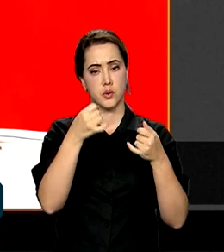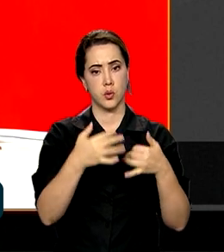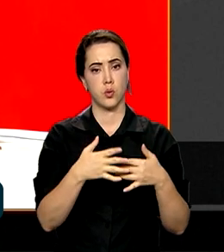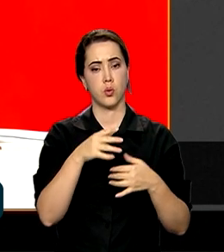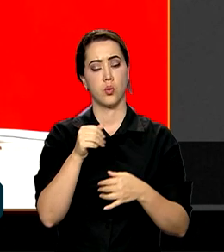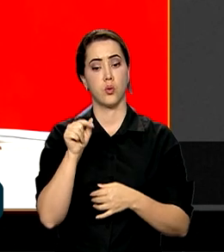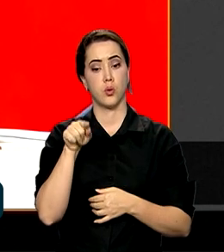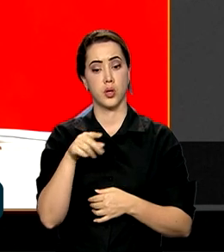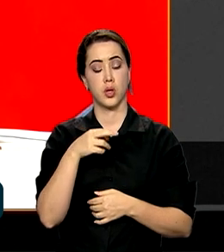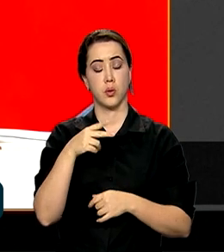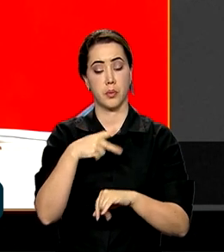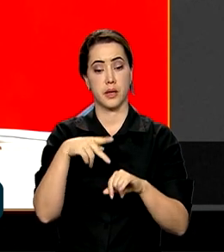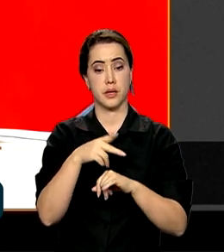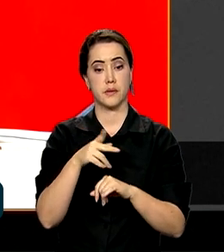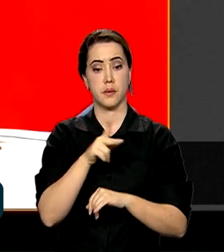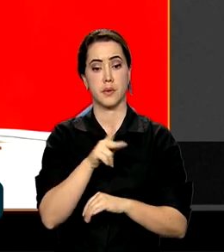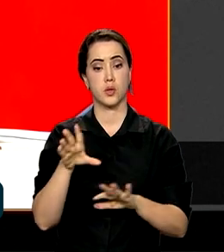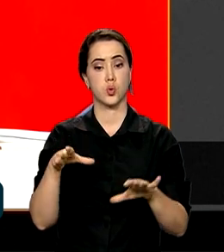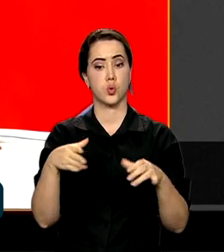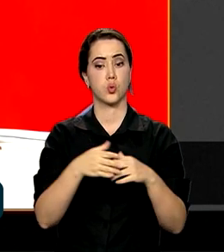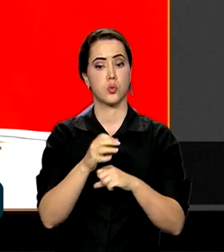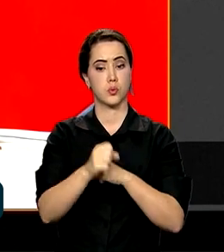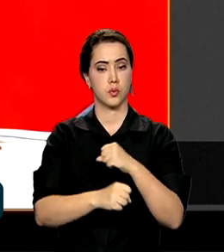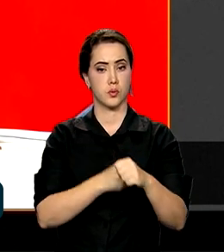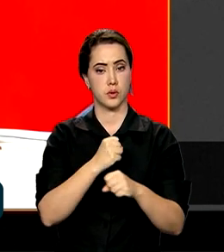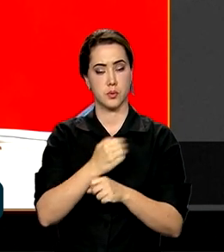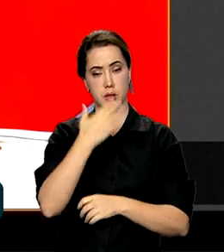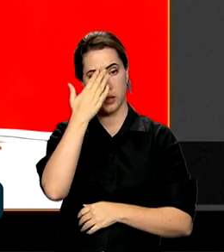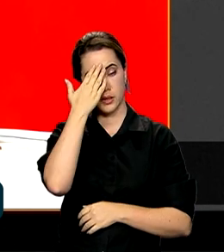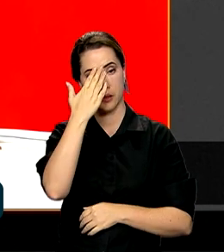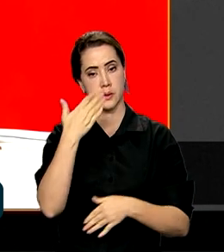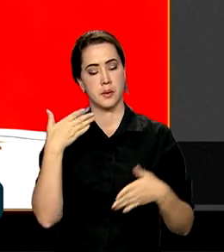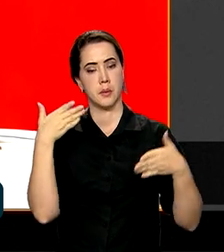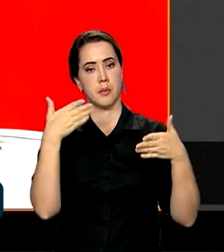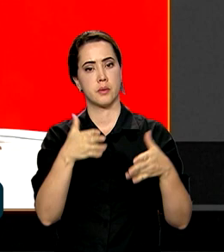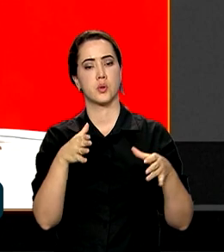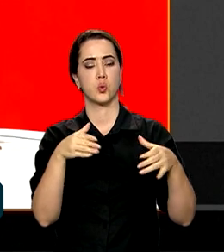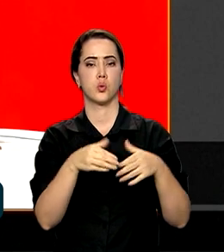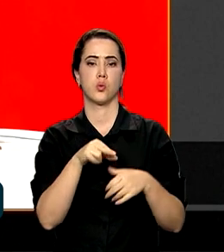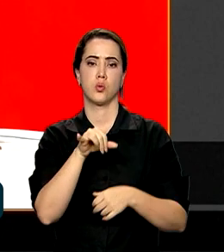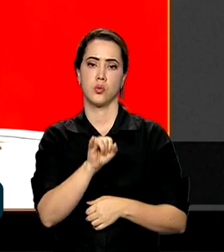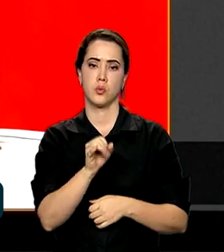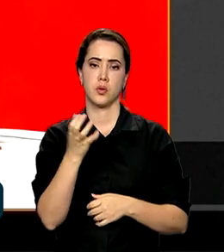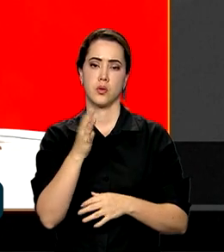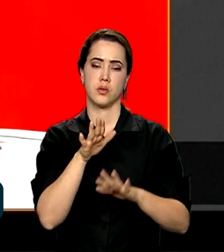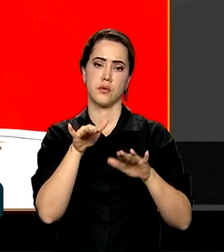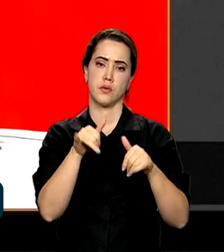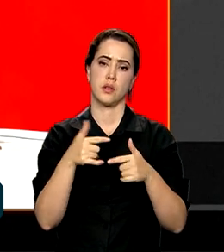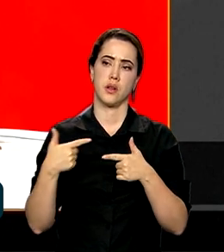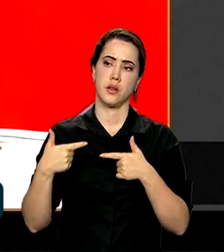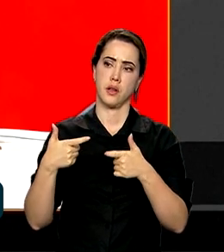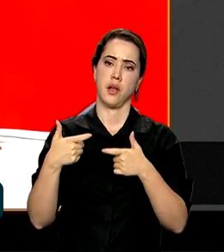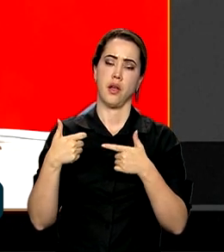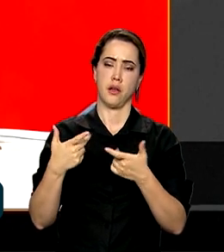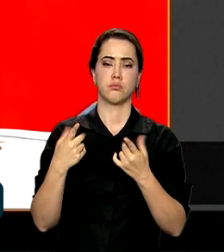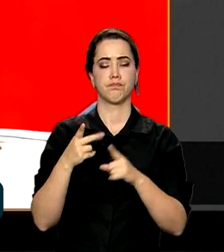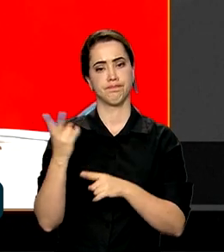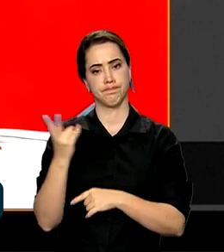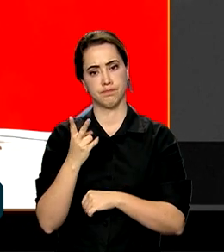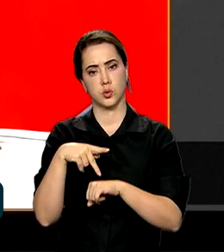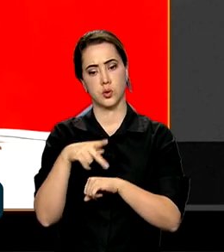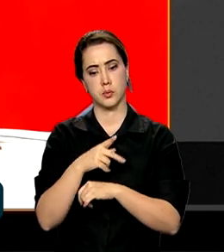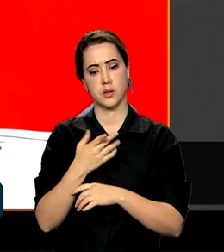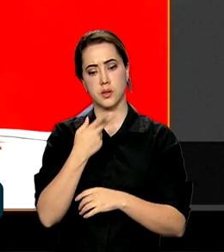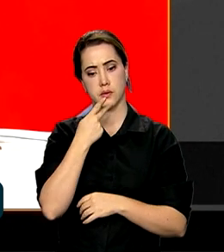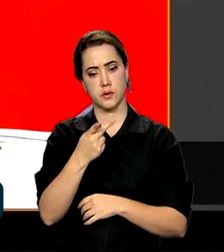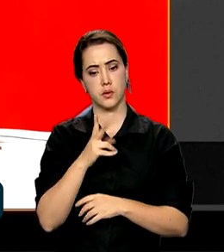vem. Putin agradeceu a participação ativa dos países do BRICS ao tentar encerrar o conflito com a Ucrânia e disse